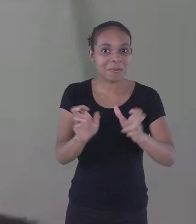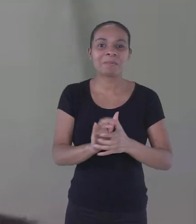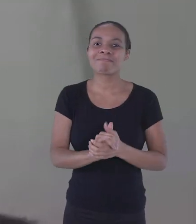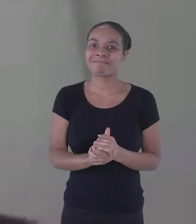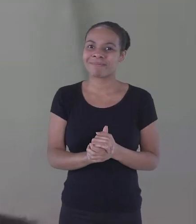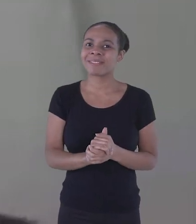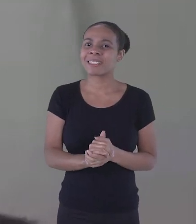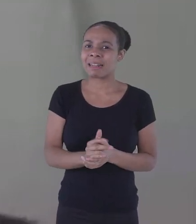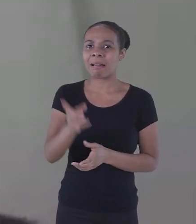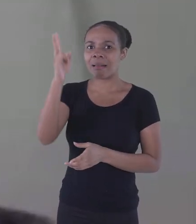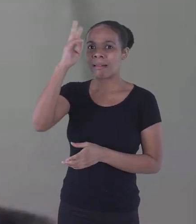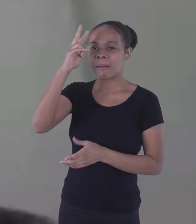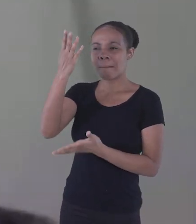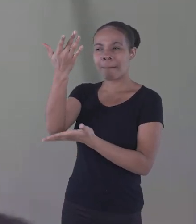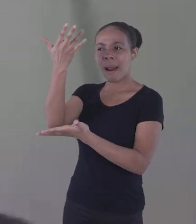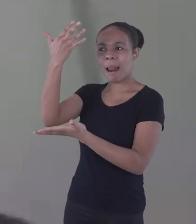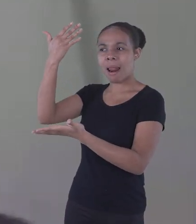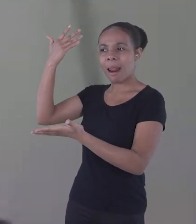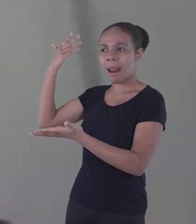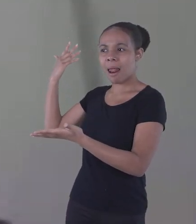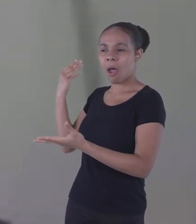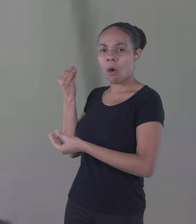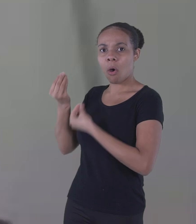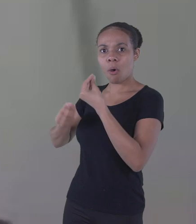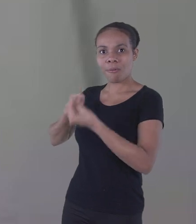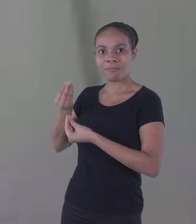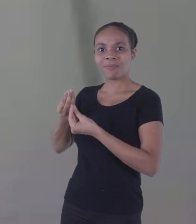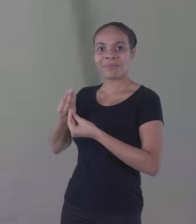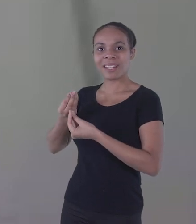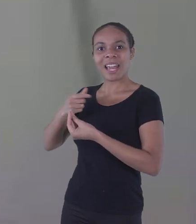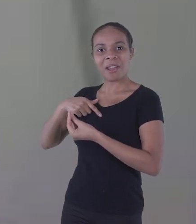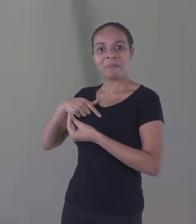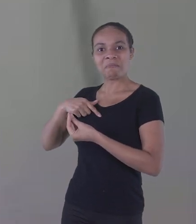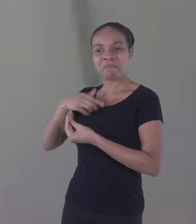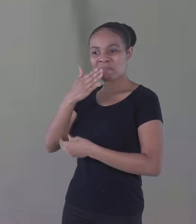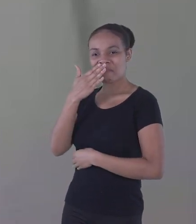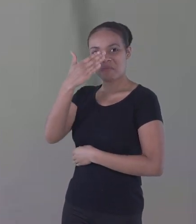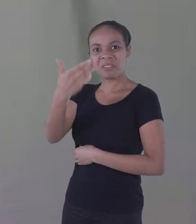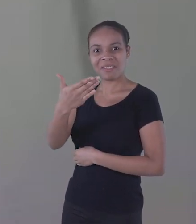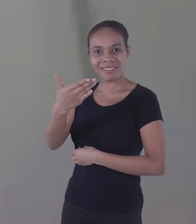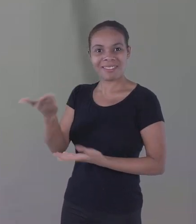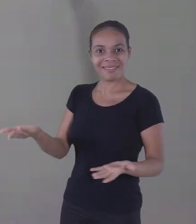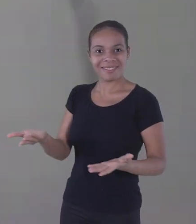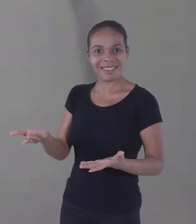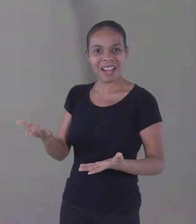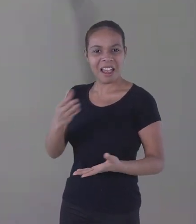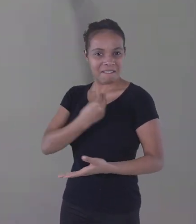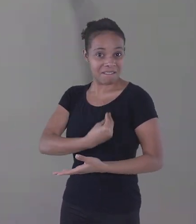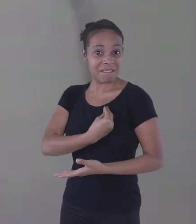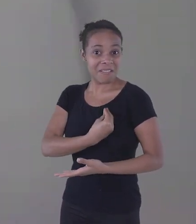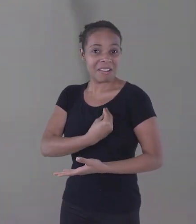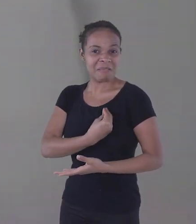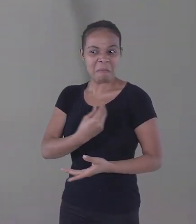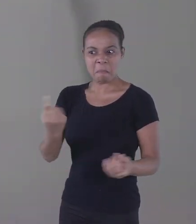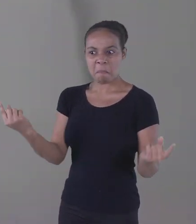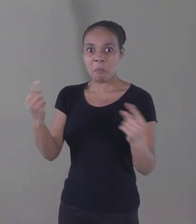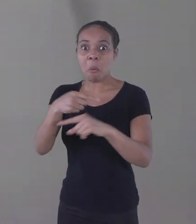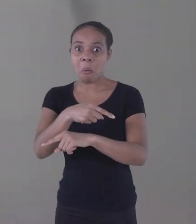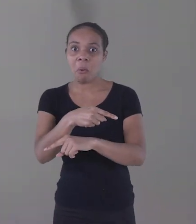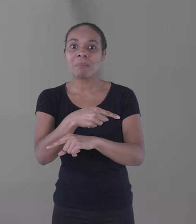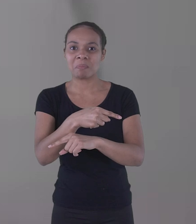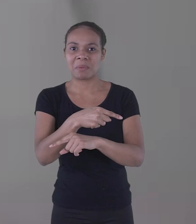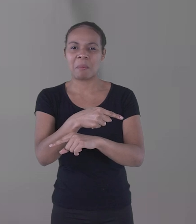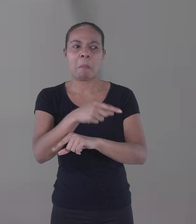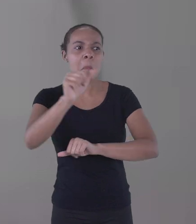me engano. Exatamente. A vida subversiva do Raul Primeiro Parella. romance que eu me atrevi. Ah, A Vida Subversiva do Raul Parella, que